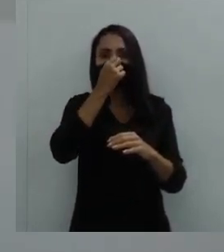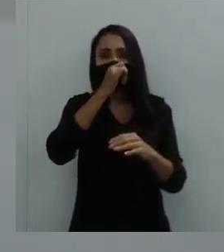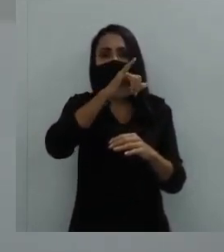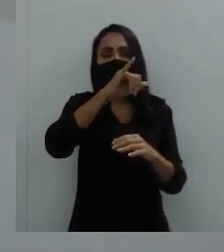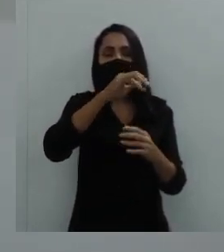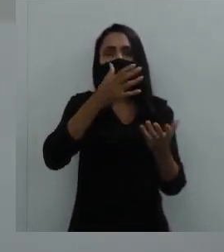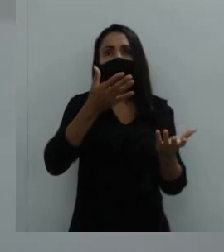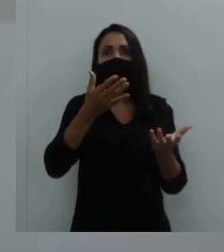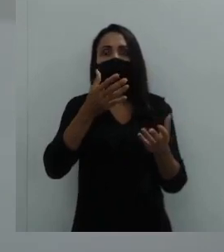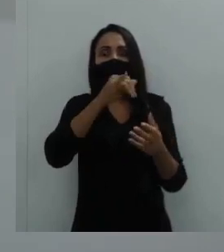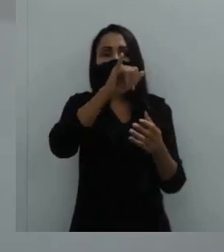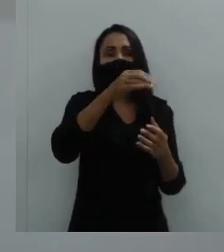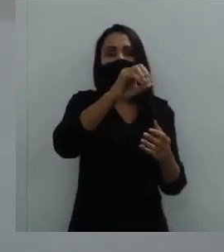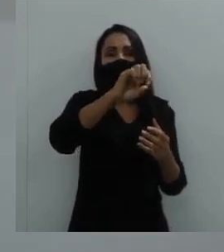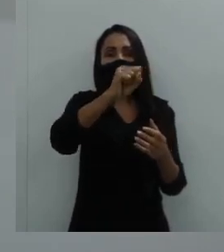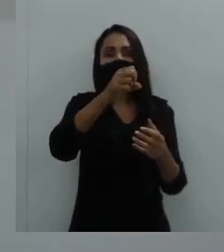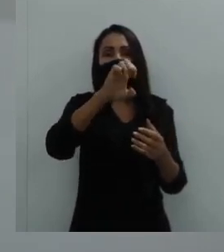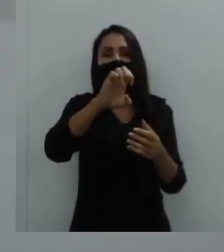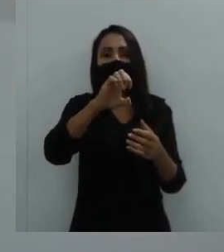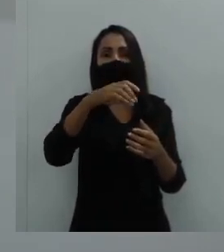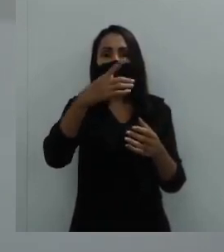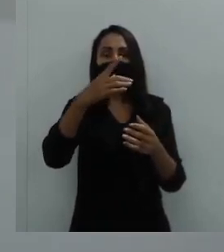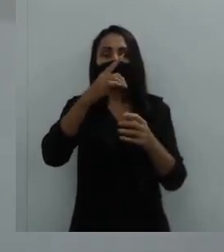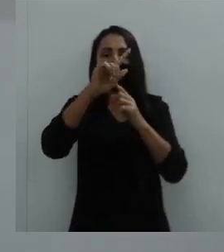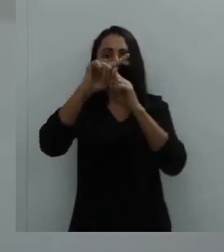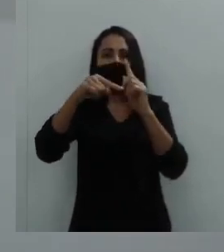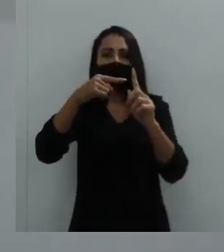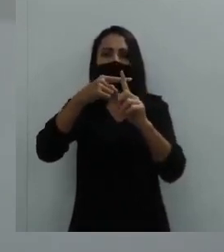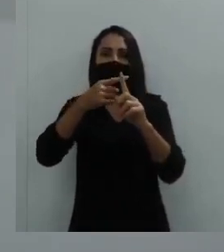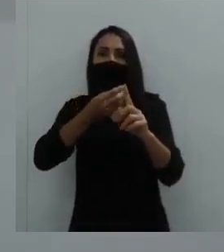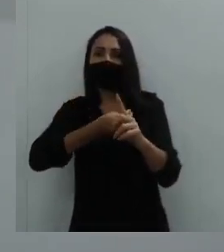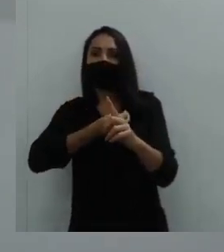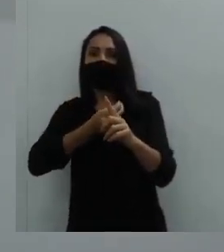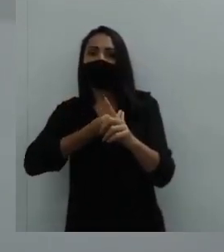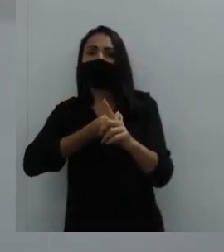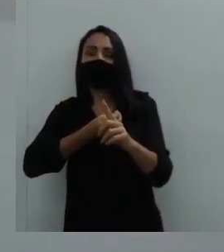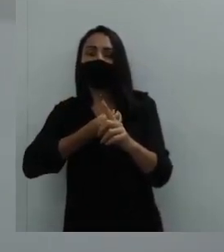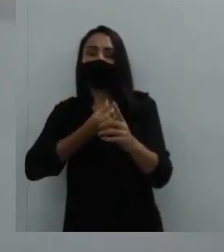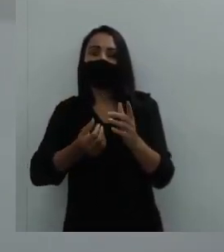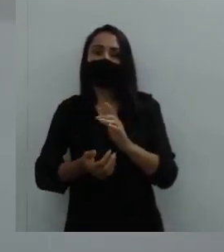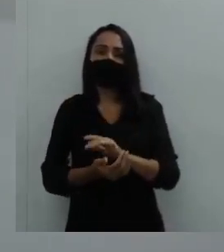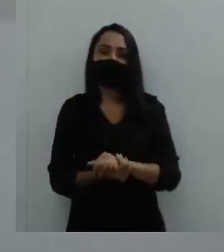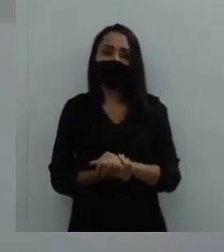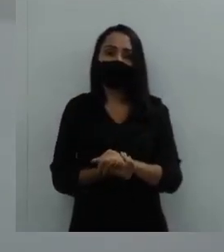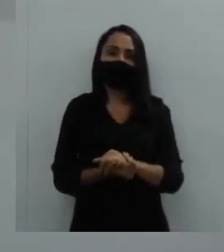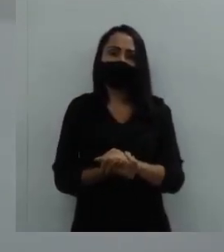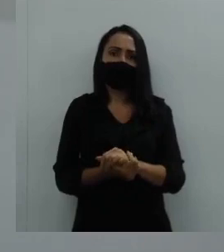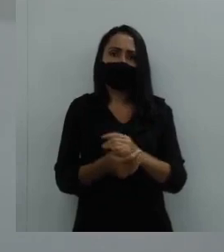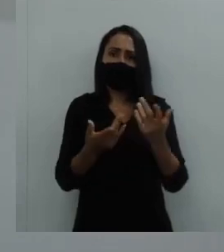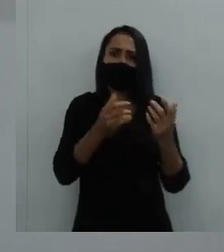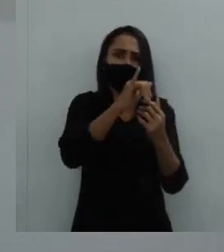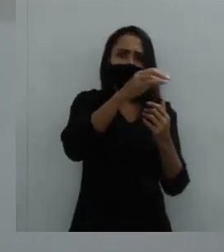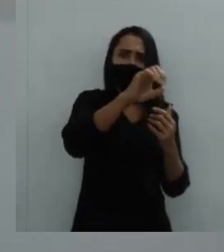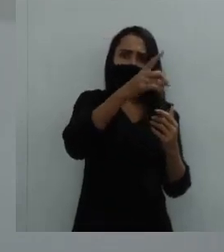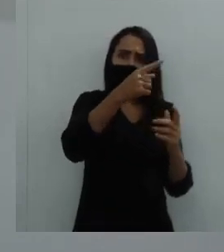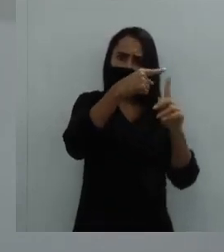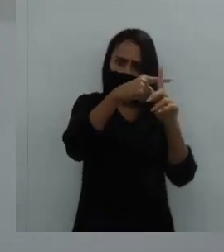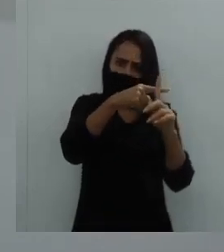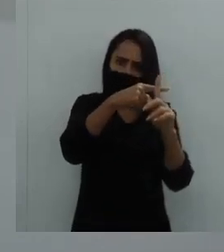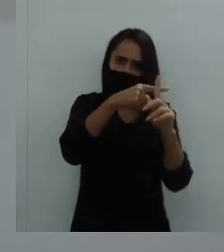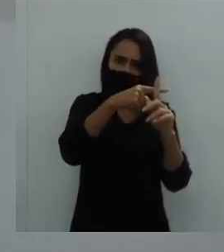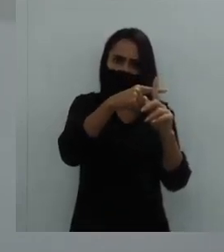José é o quê? A cruz da minha vida. José é a cruz da minha vida. José não é uma cruz, isso é uma